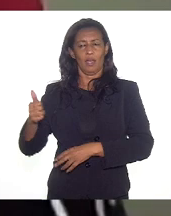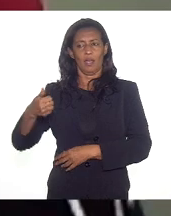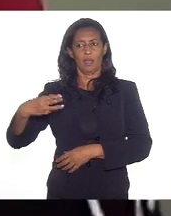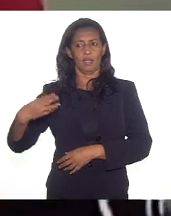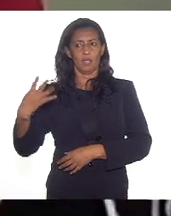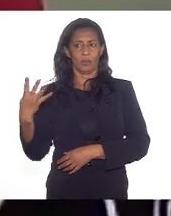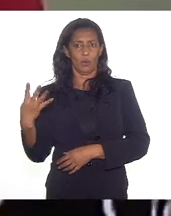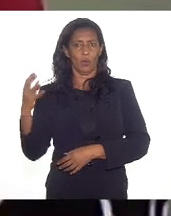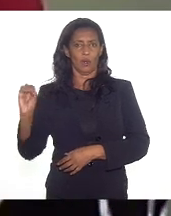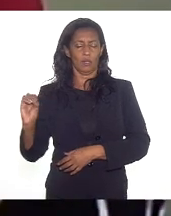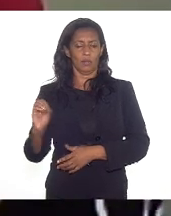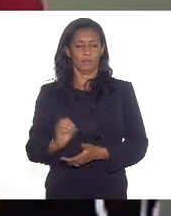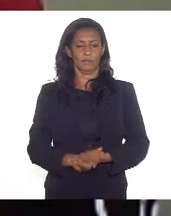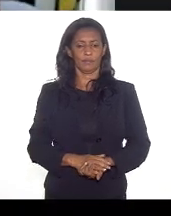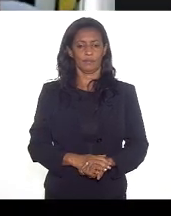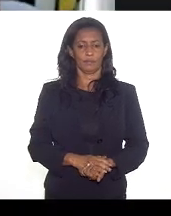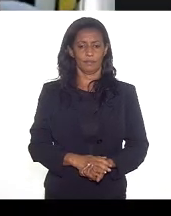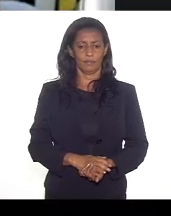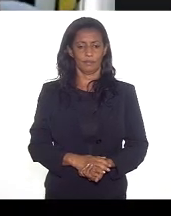horas e 40 minutos.